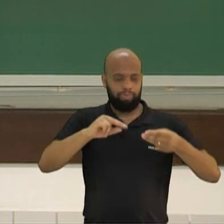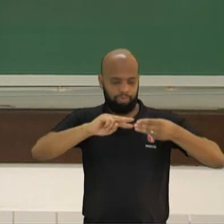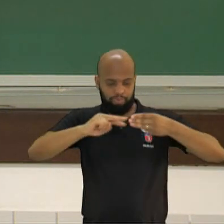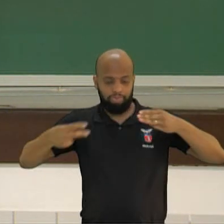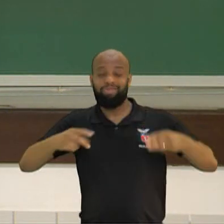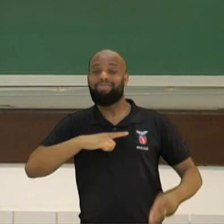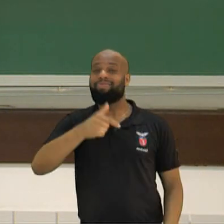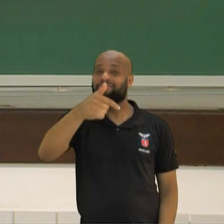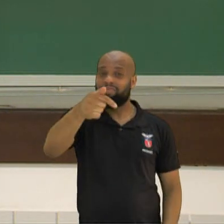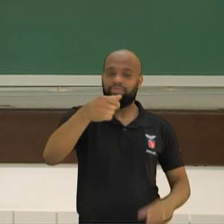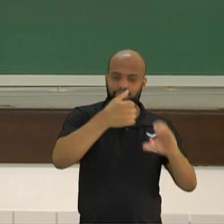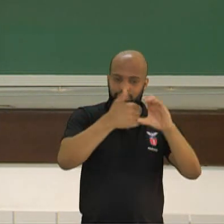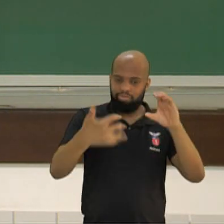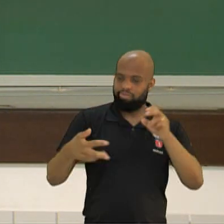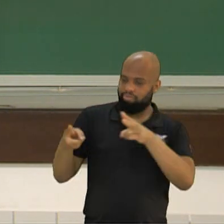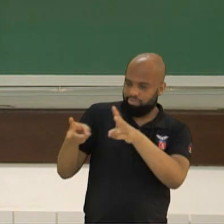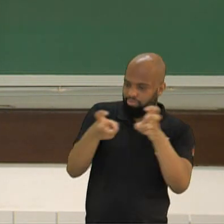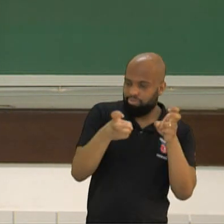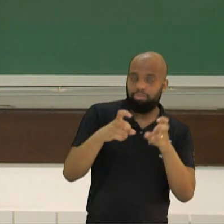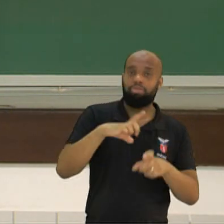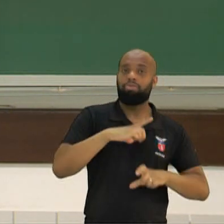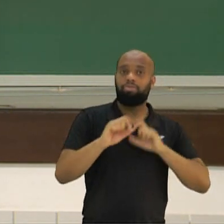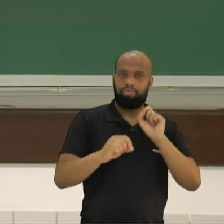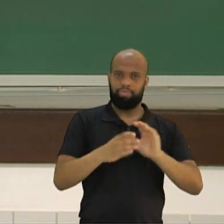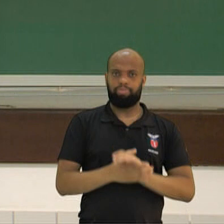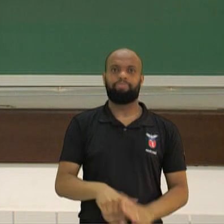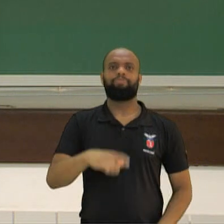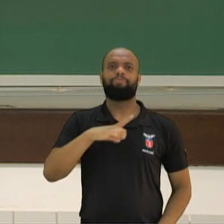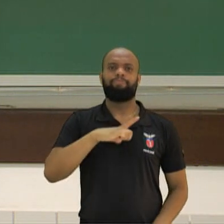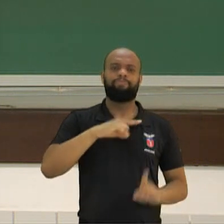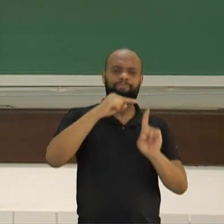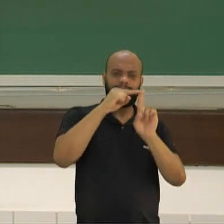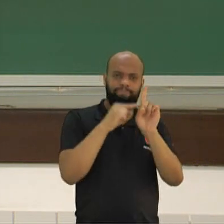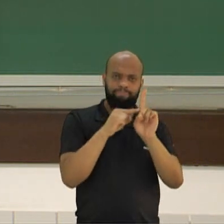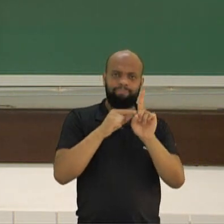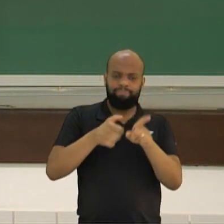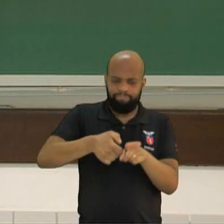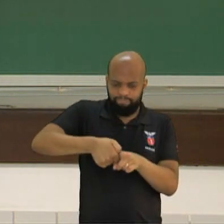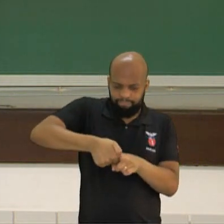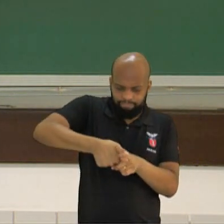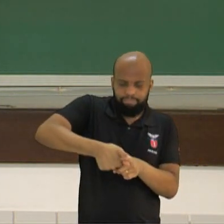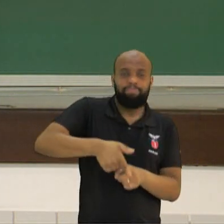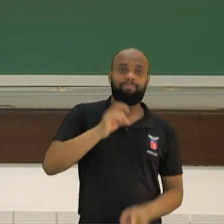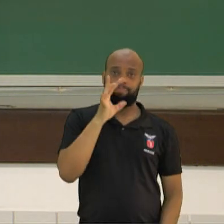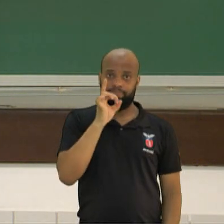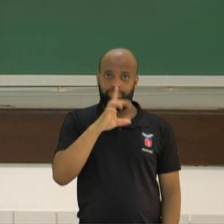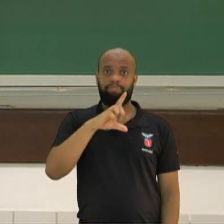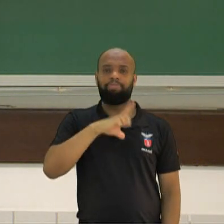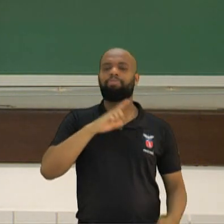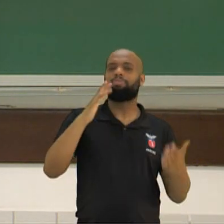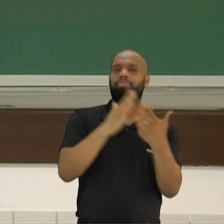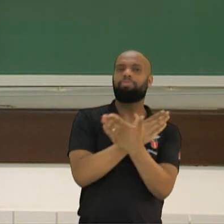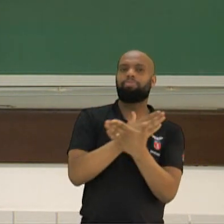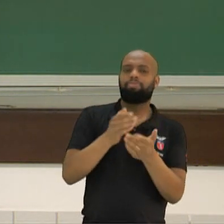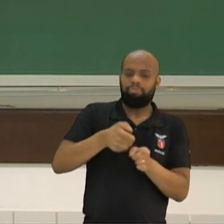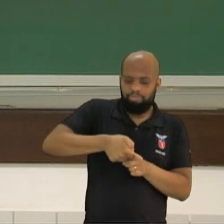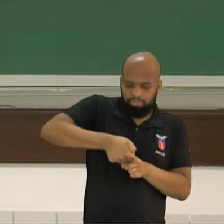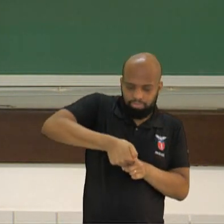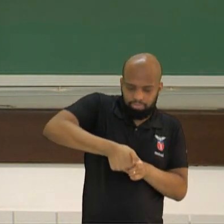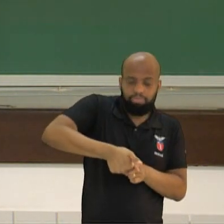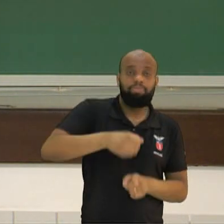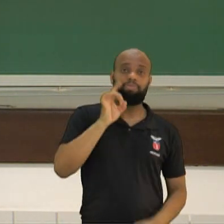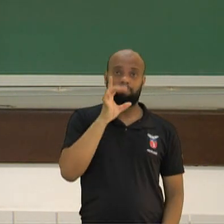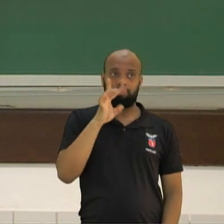características observadas. Nós temos então tipos de ervilhas. Existem aquelas ervilhas que